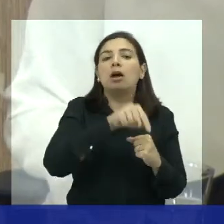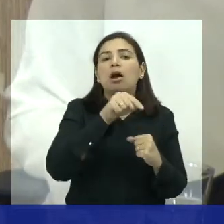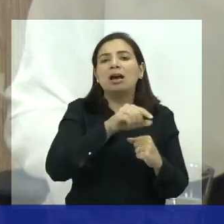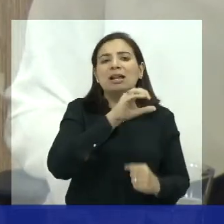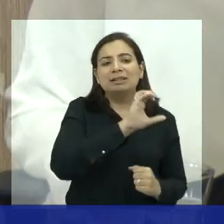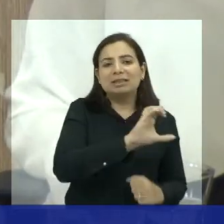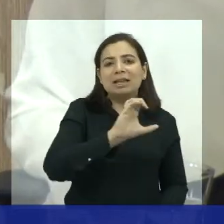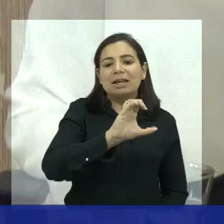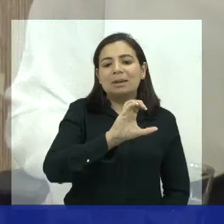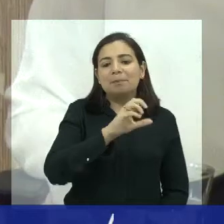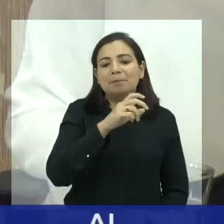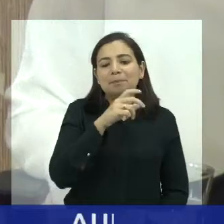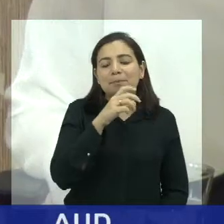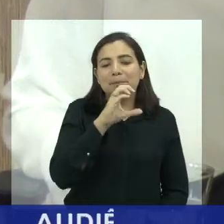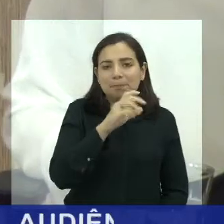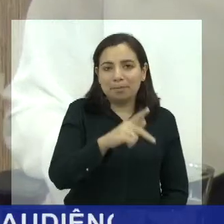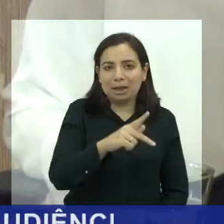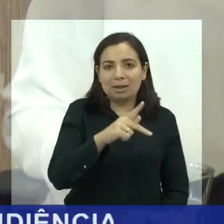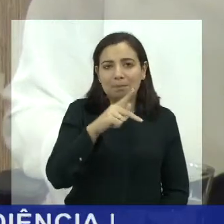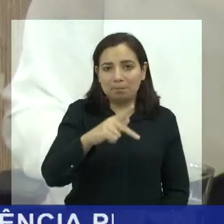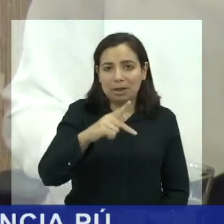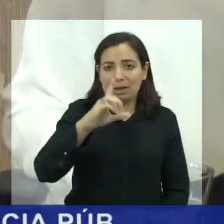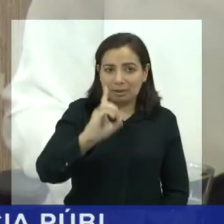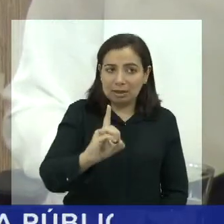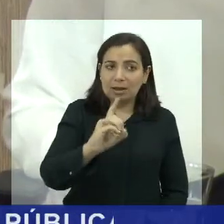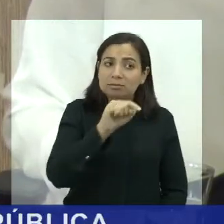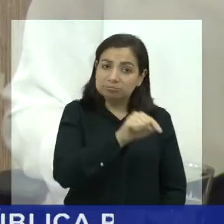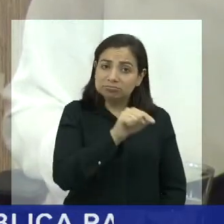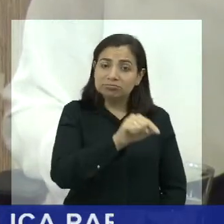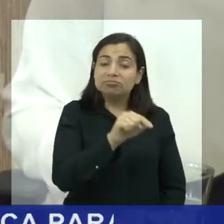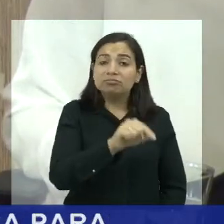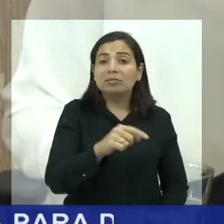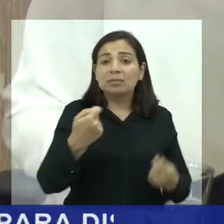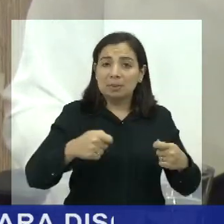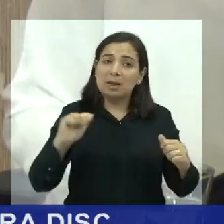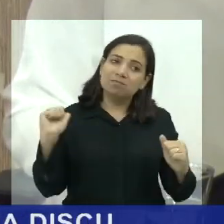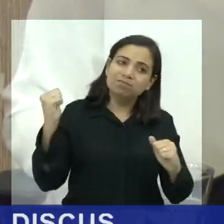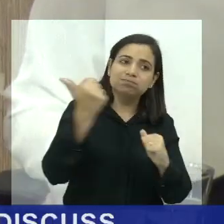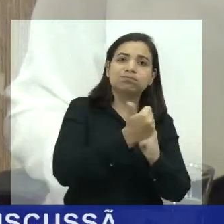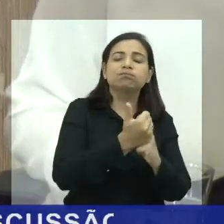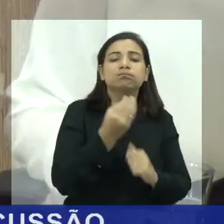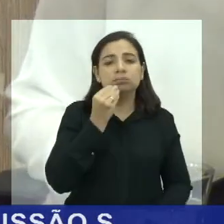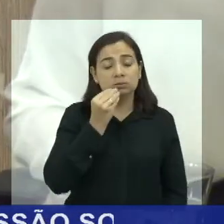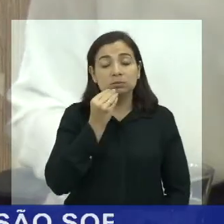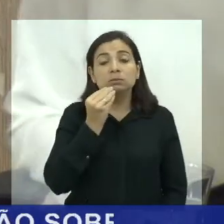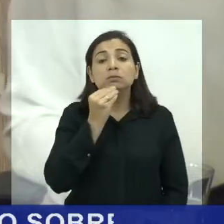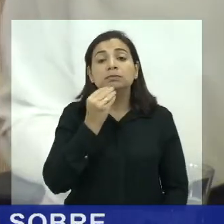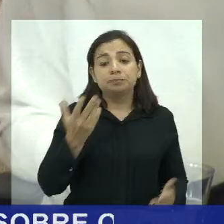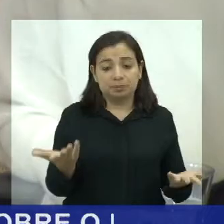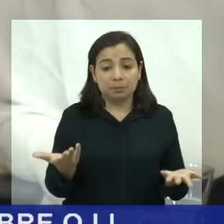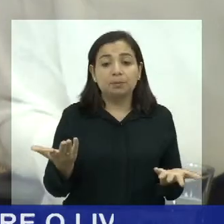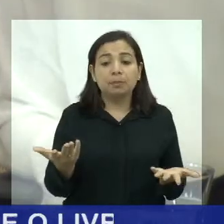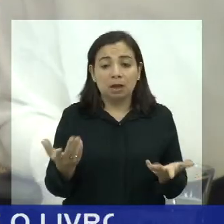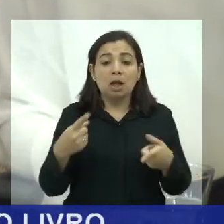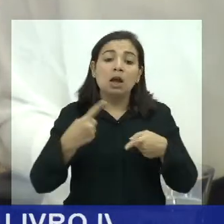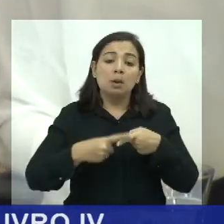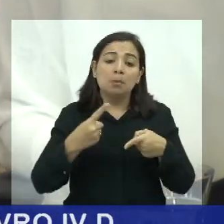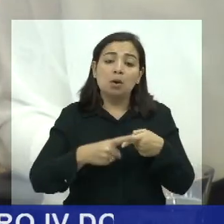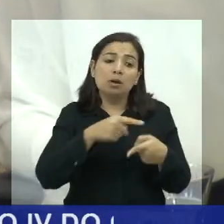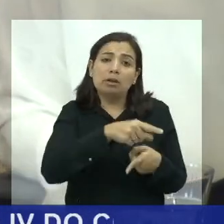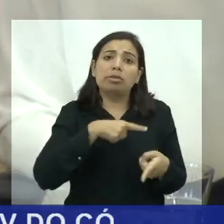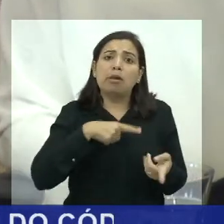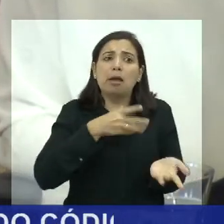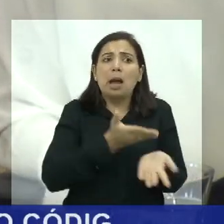porque a CPPD, que não tem a atribuição, porque deveria estar sendo feito pela CMDU, está aprovando